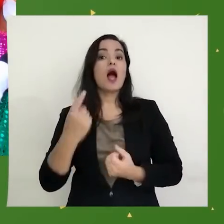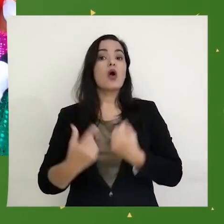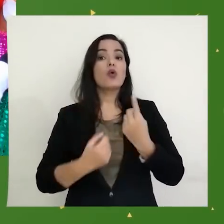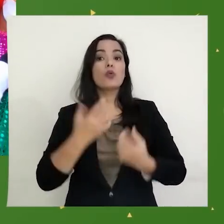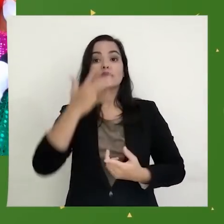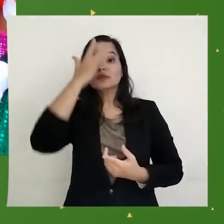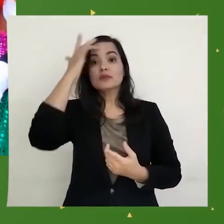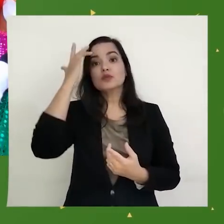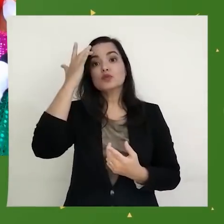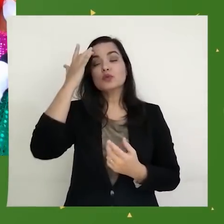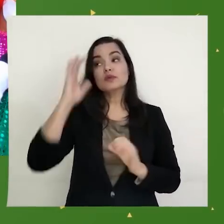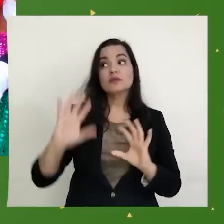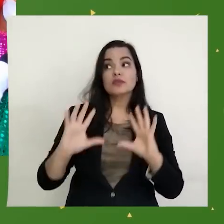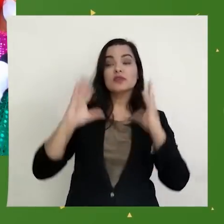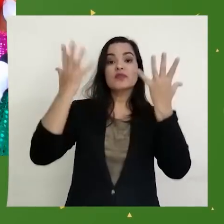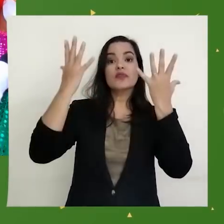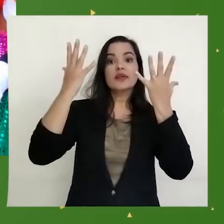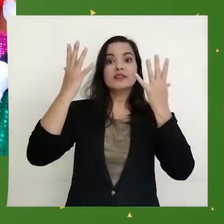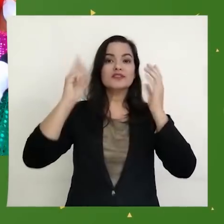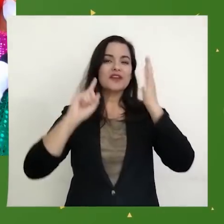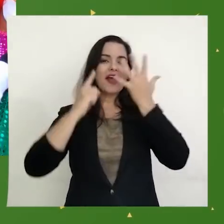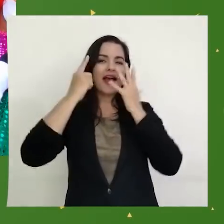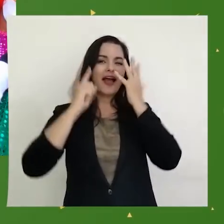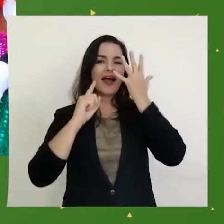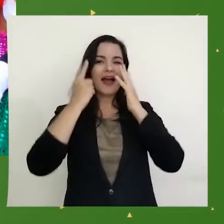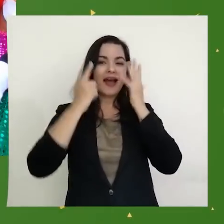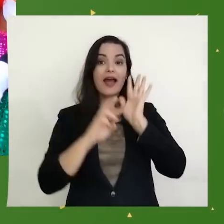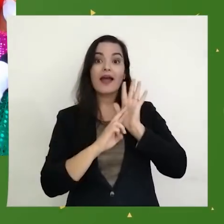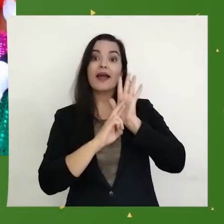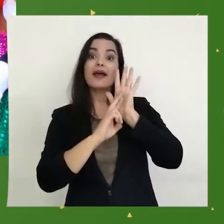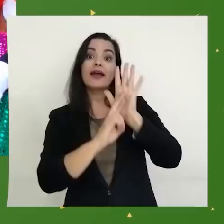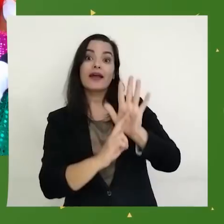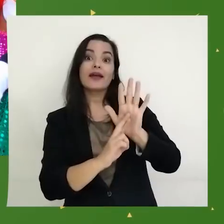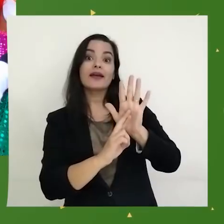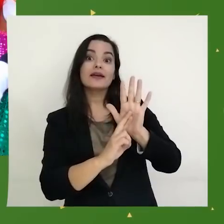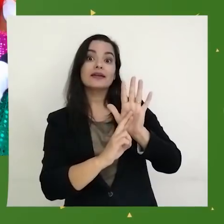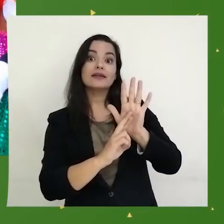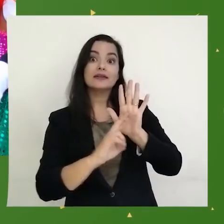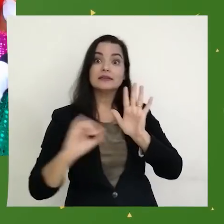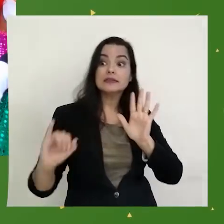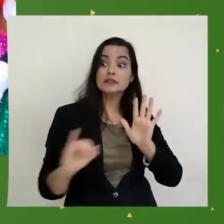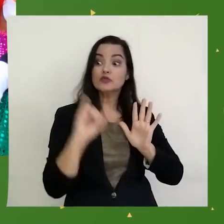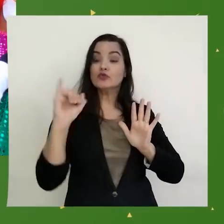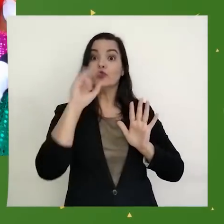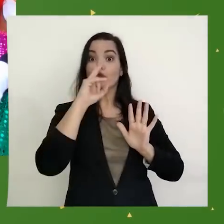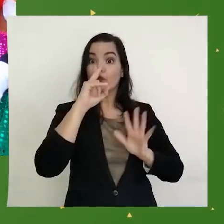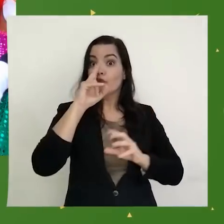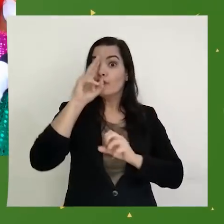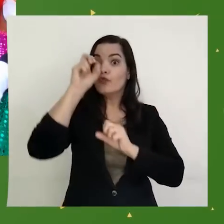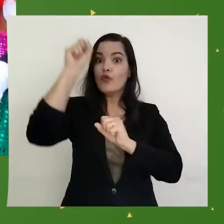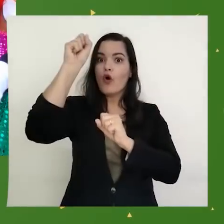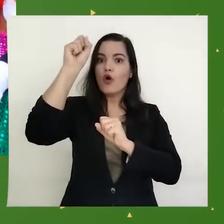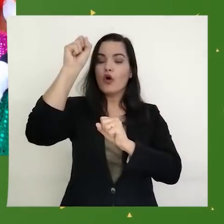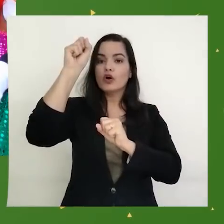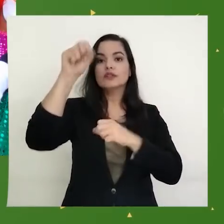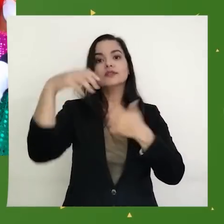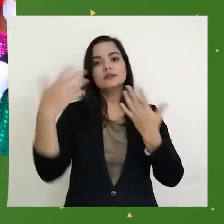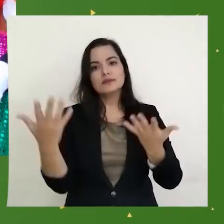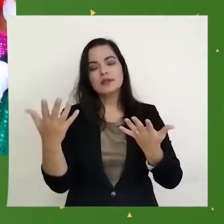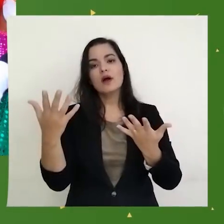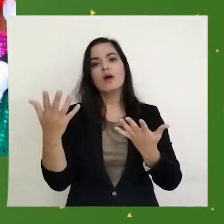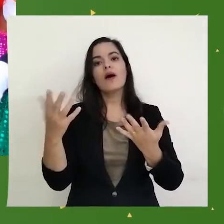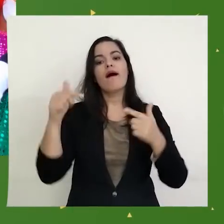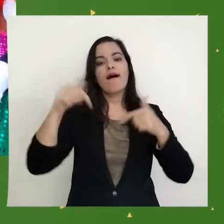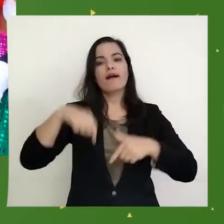algumas pessoas, a festa do carnaval, ela tem uma representatividade muito grande. Então, ela é tombada como